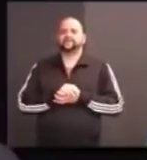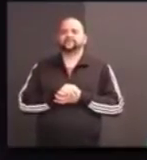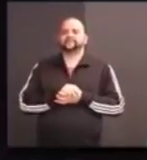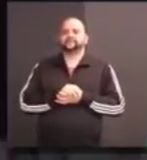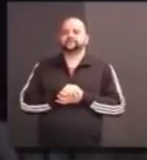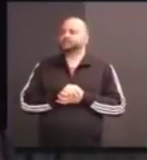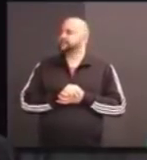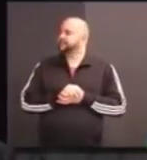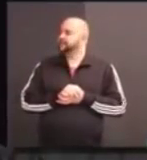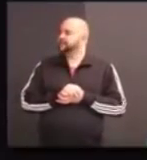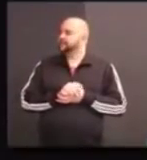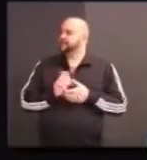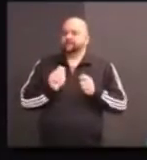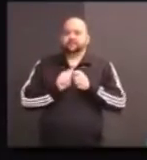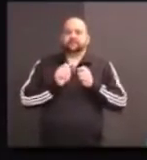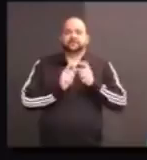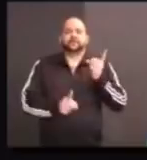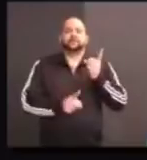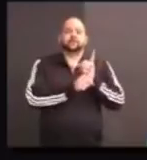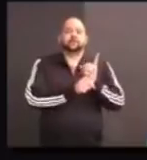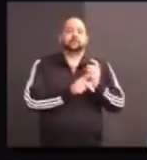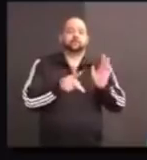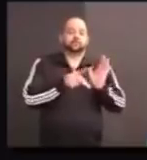Façam, ela merece.